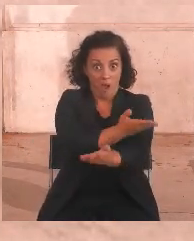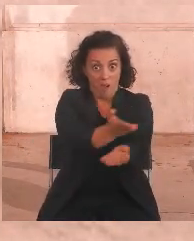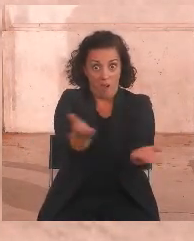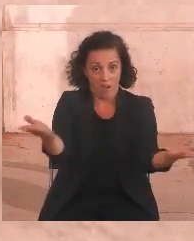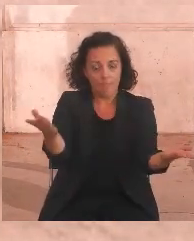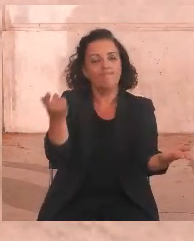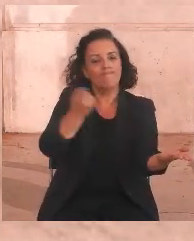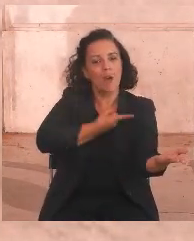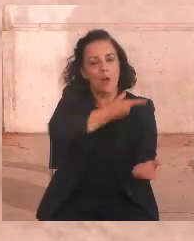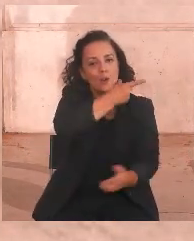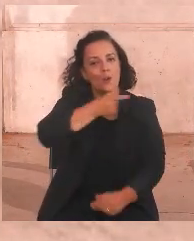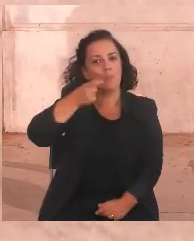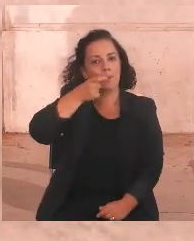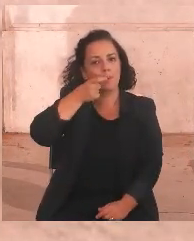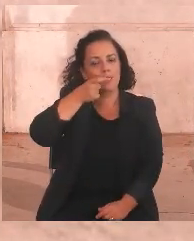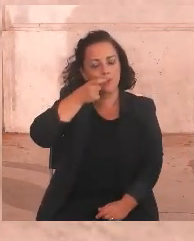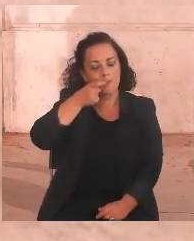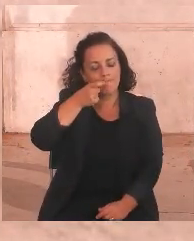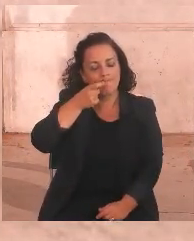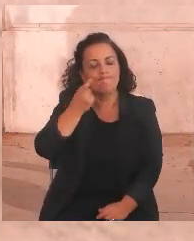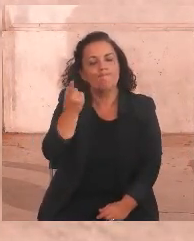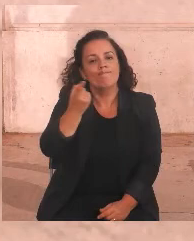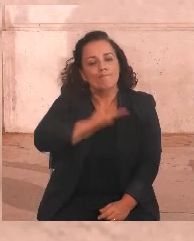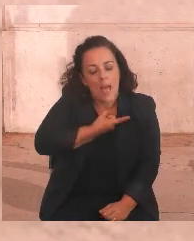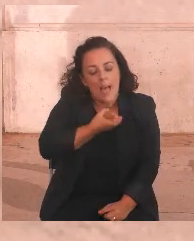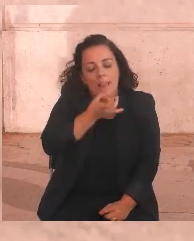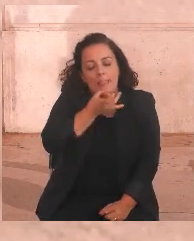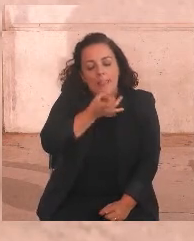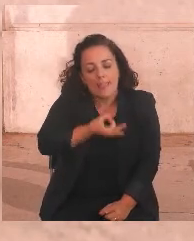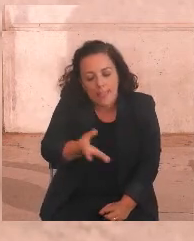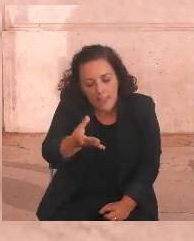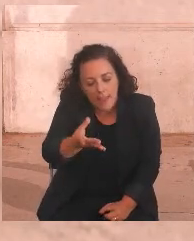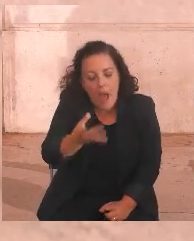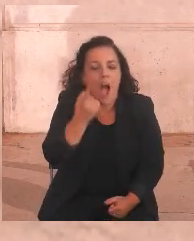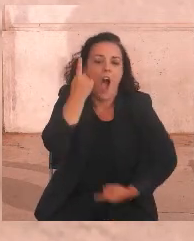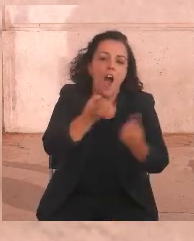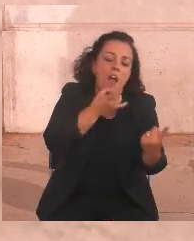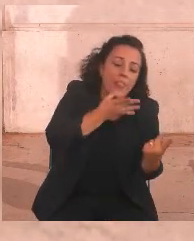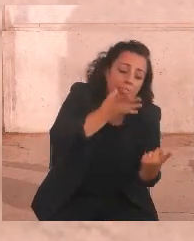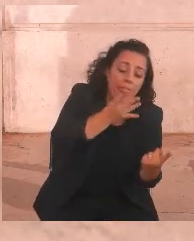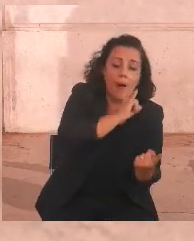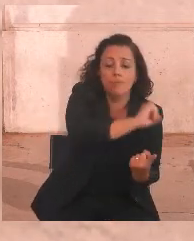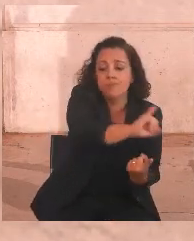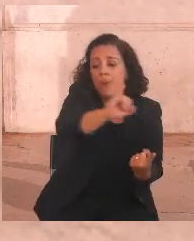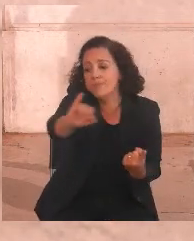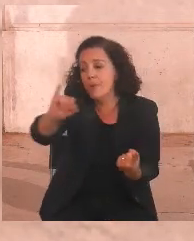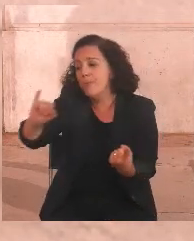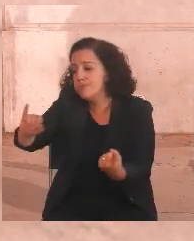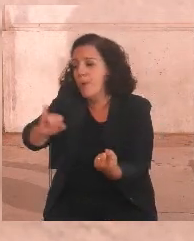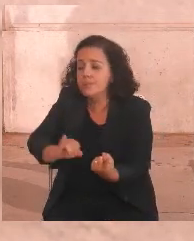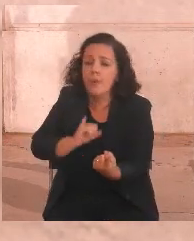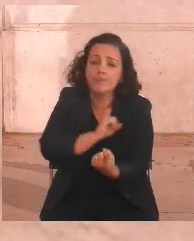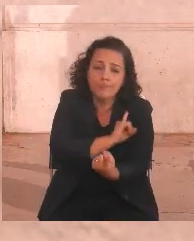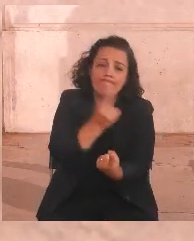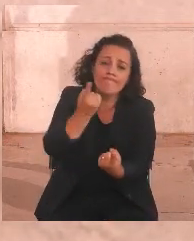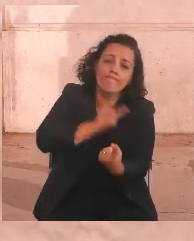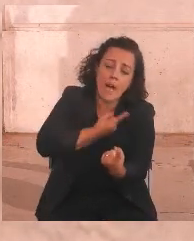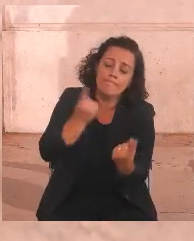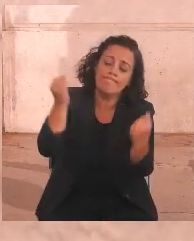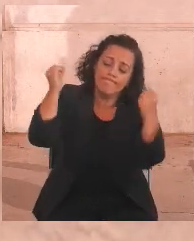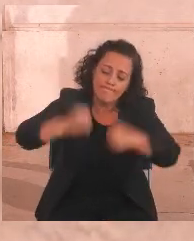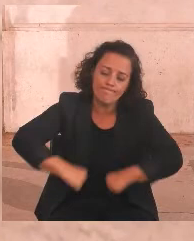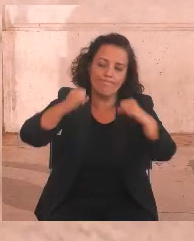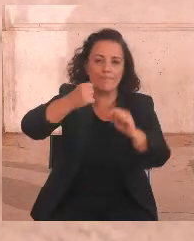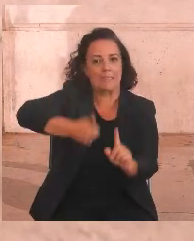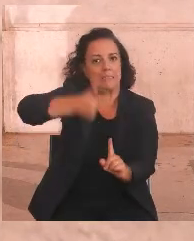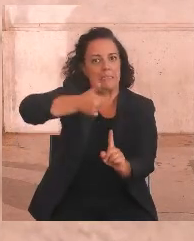esses compromissos de ceder todos um pouco para o bem geral. E essa será a minha função. E por